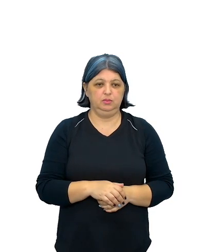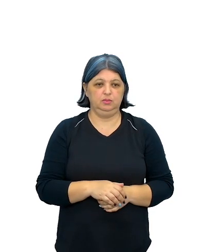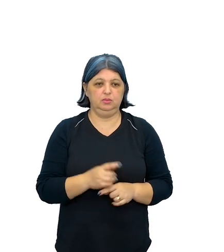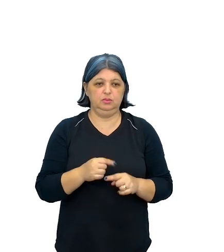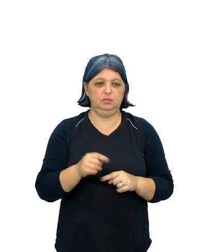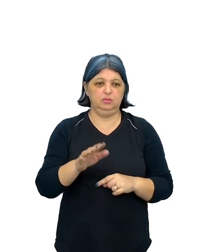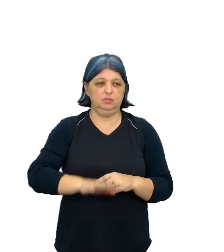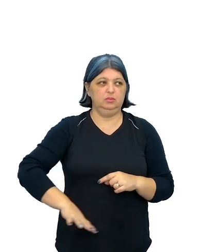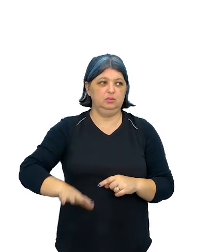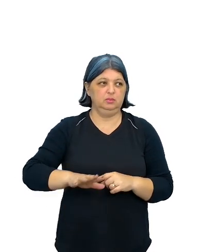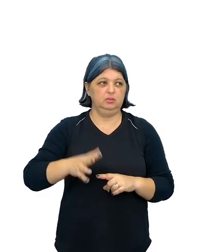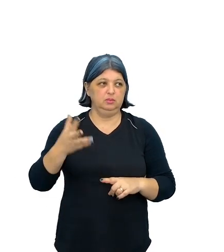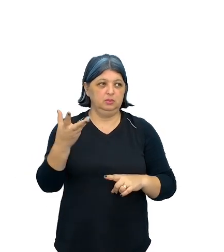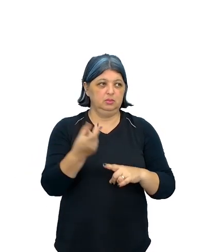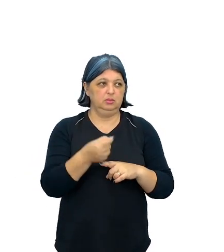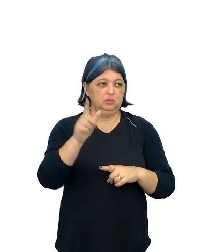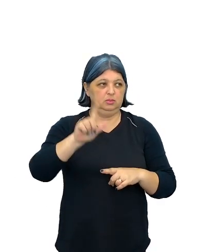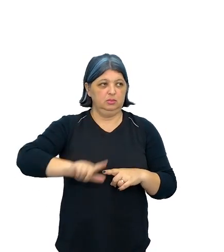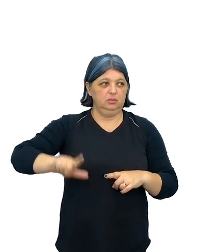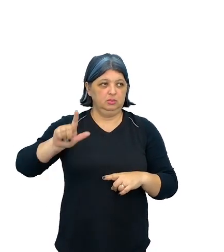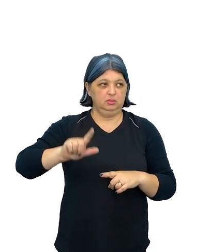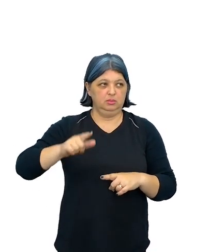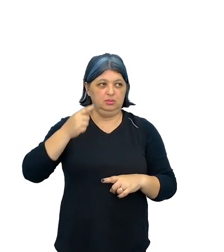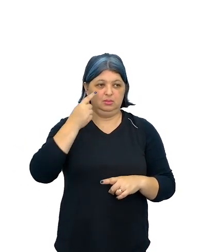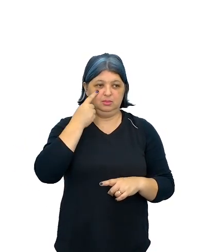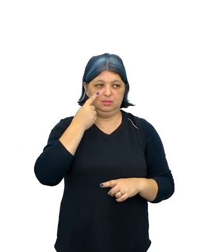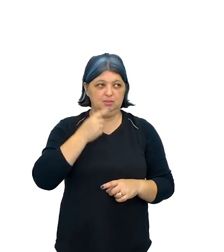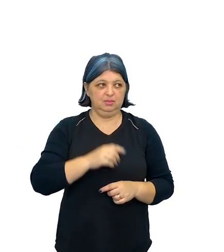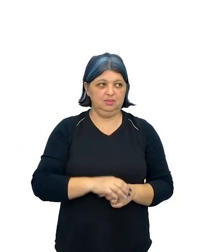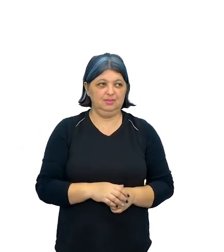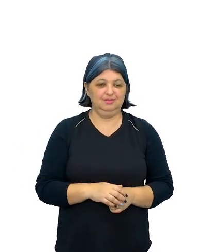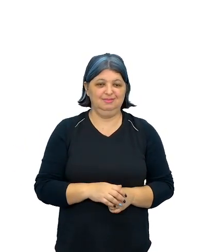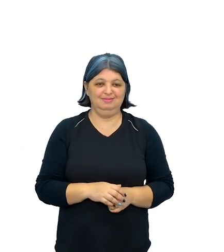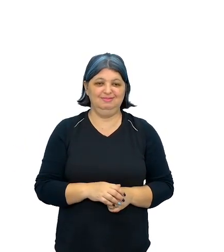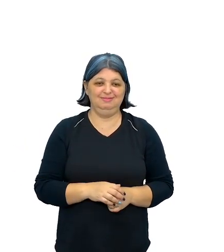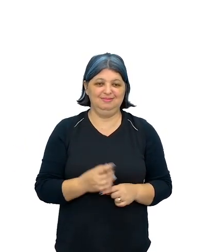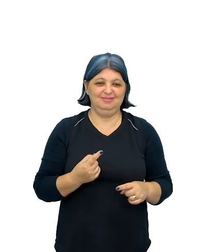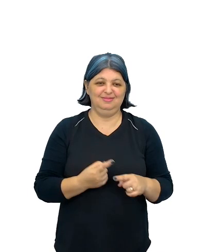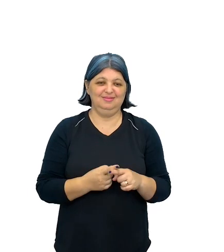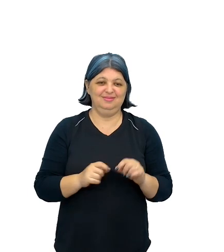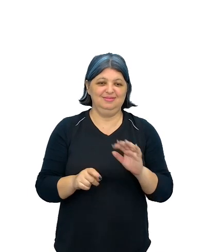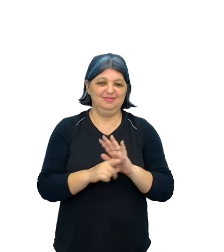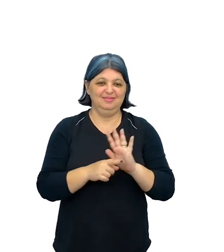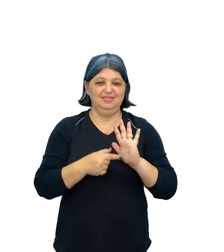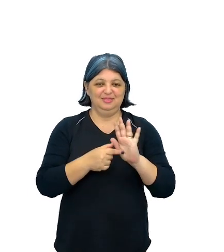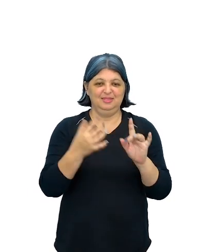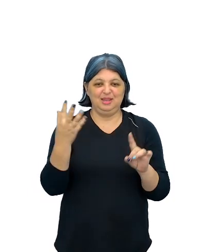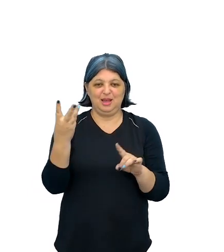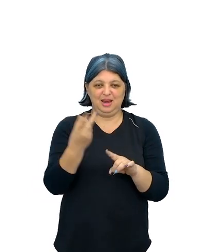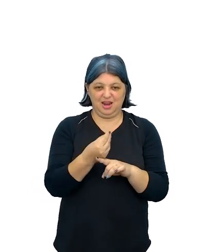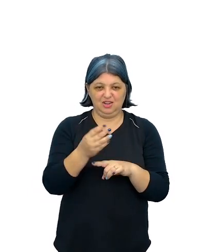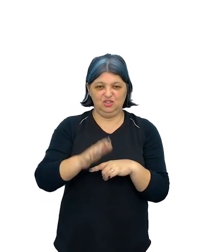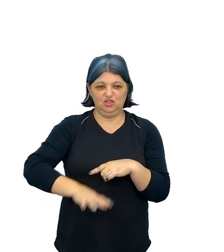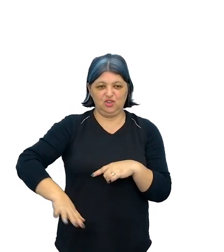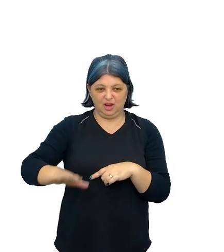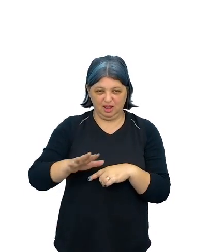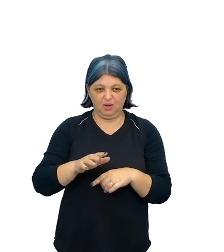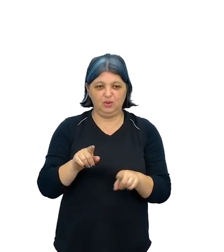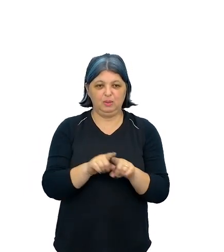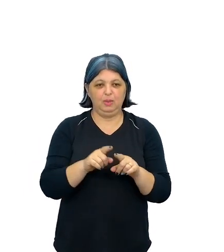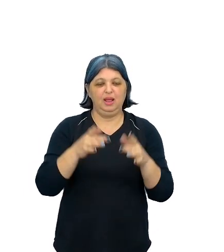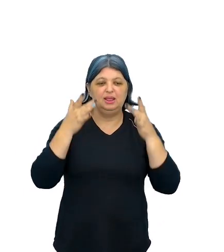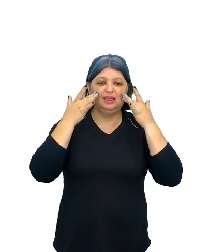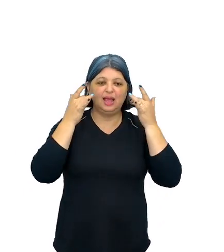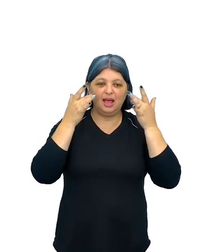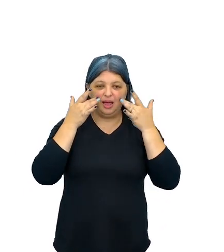Campo artístico-literário também gera a apropriação de manifestações artísticas em geral, então,